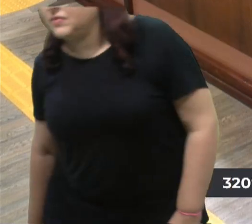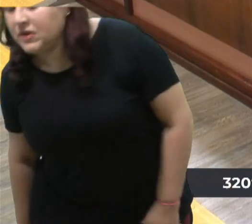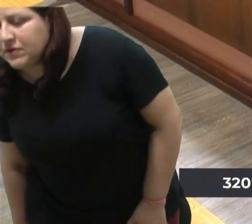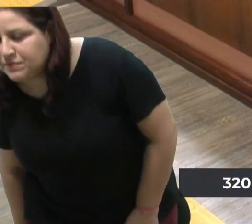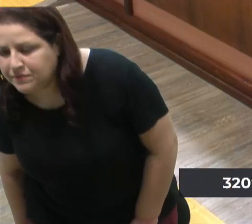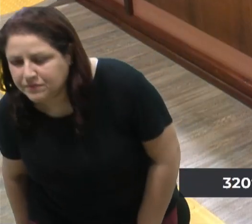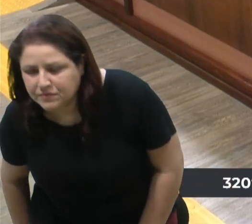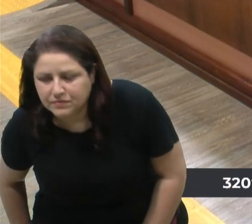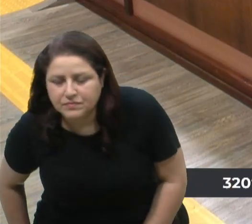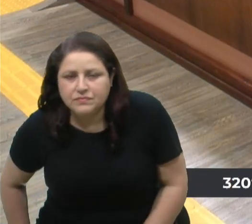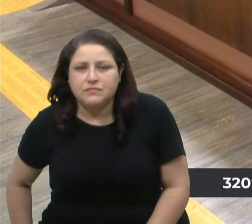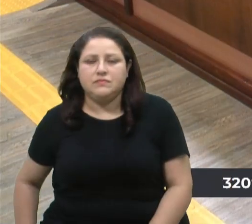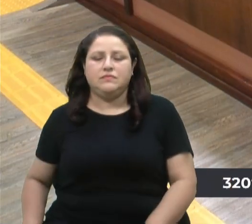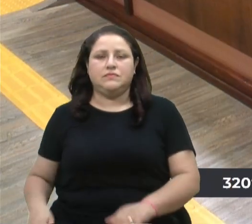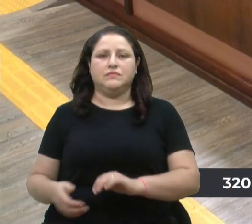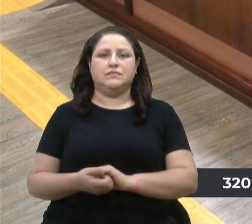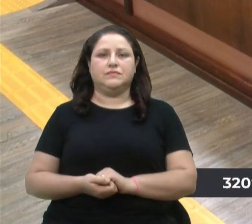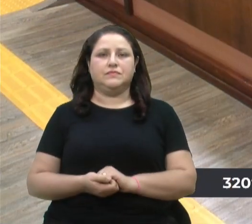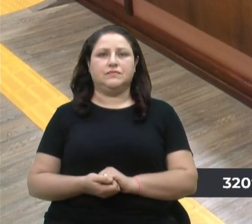Obrigado.